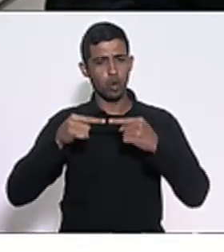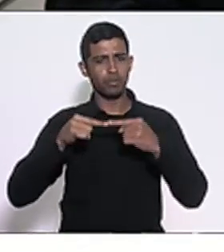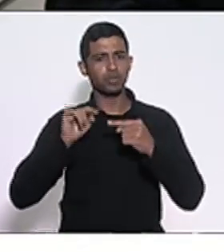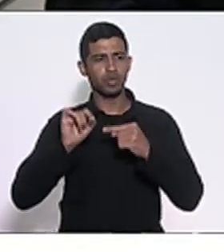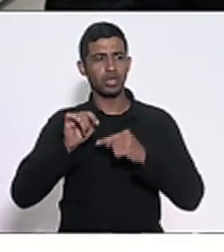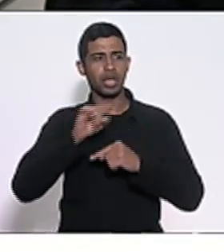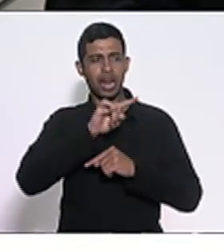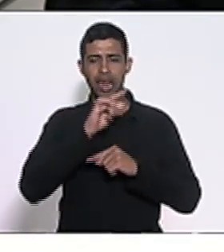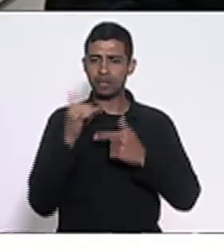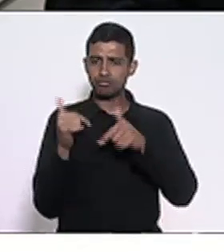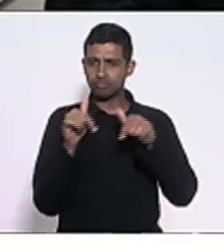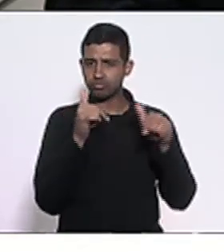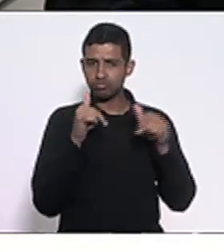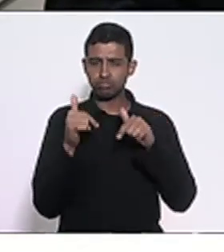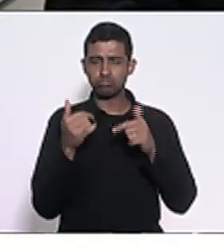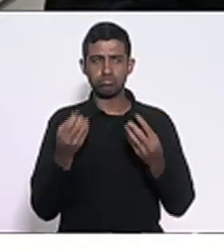funcionar